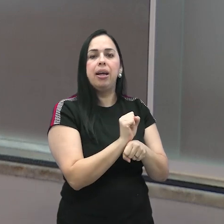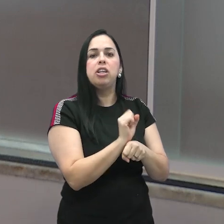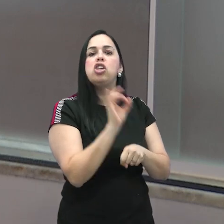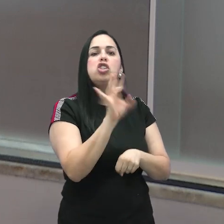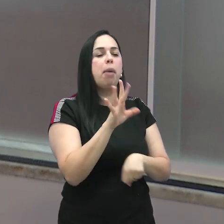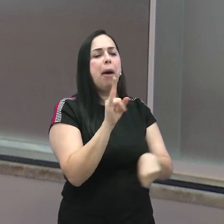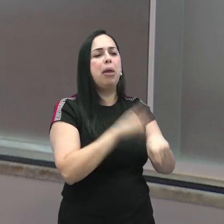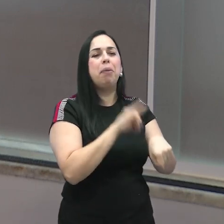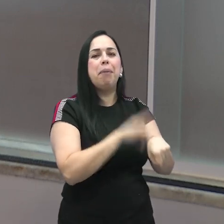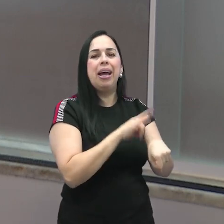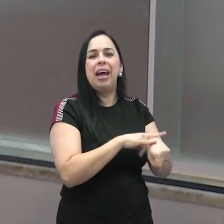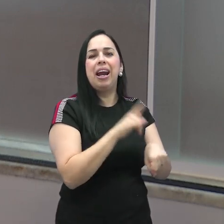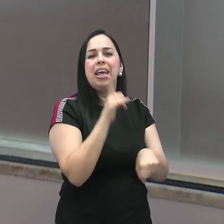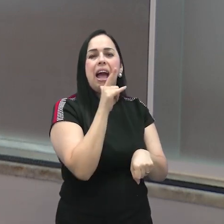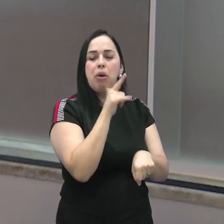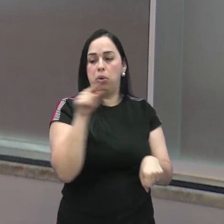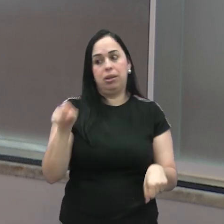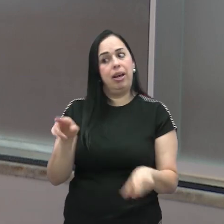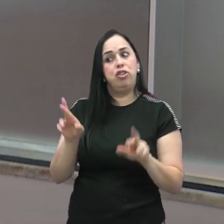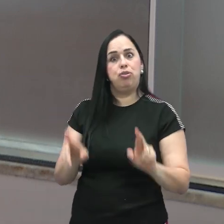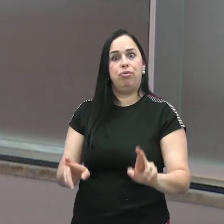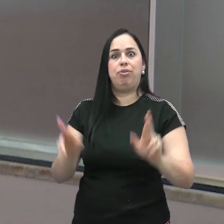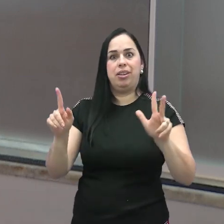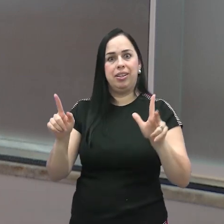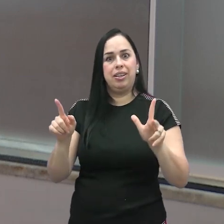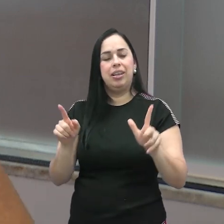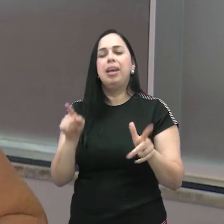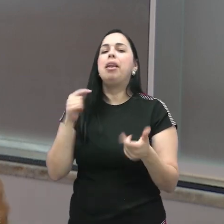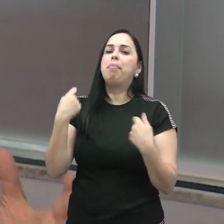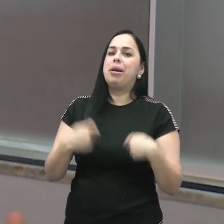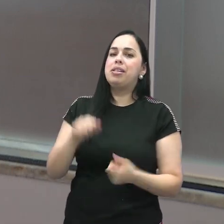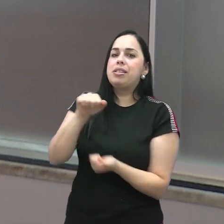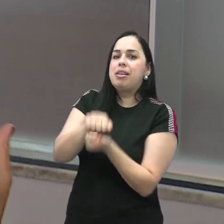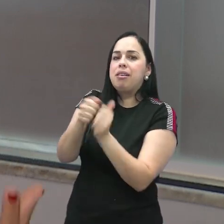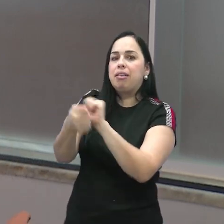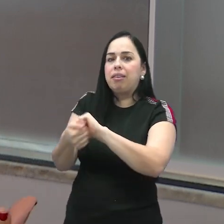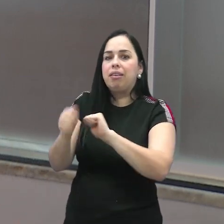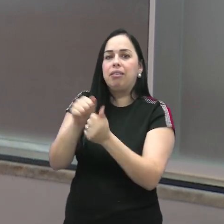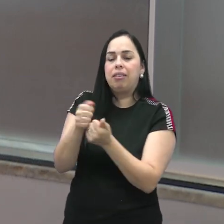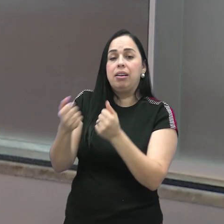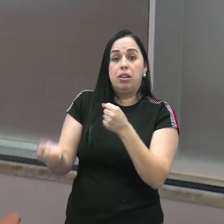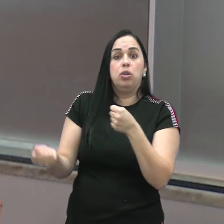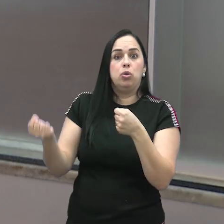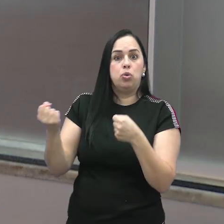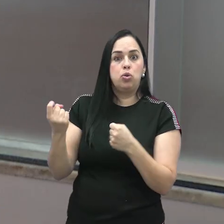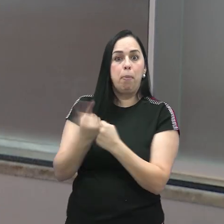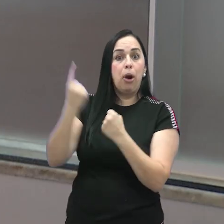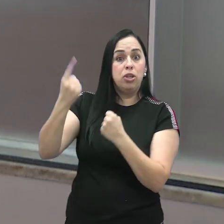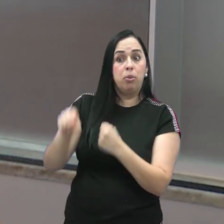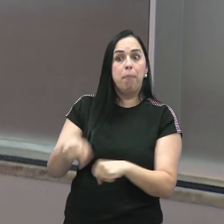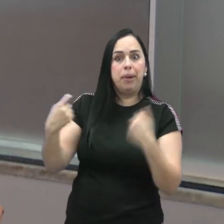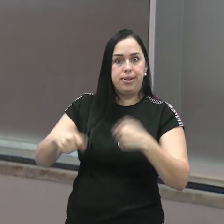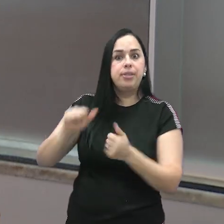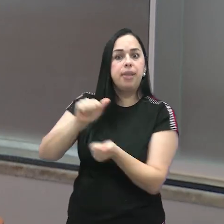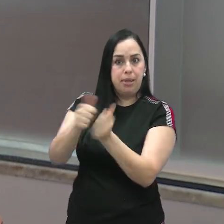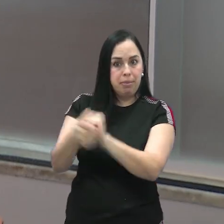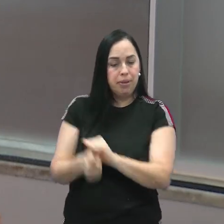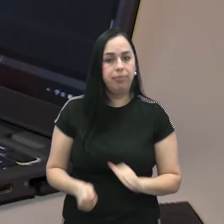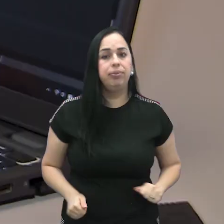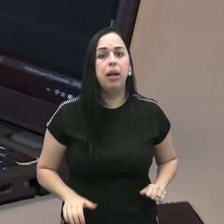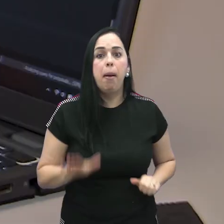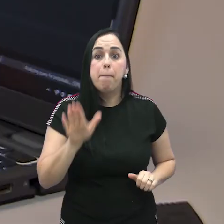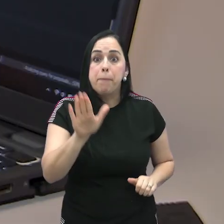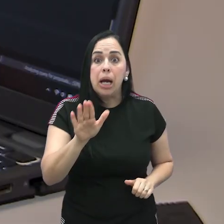ir ao banheiro, no máximo tomar uma água. Então, ele tem que ter ajustes, mesmo o suporte 1, ajustes dentro desse